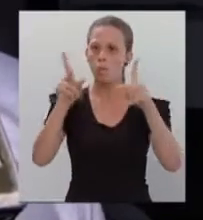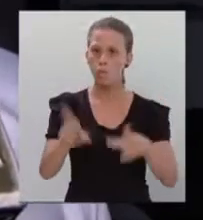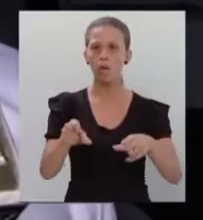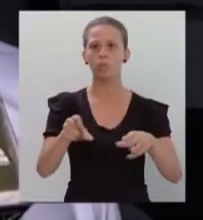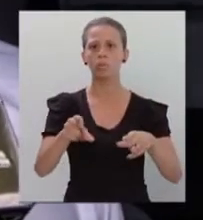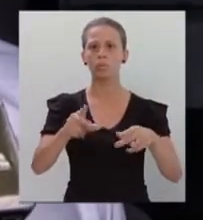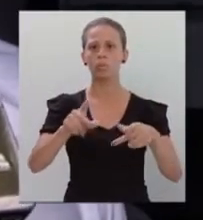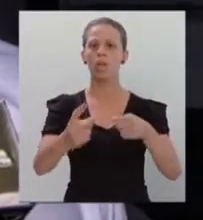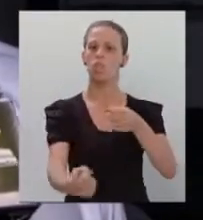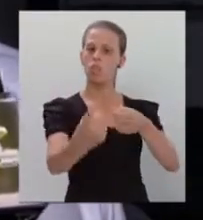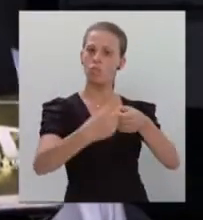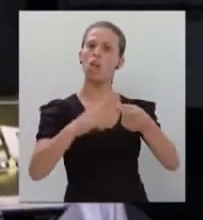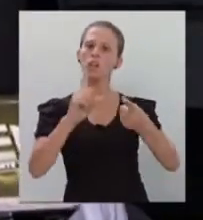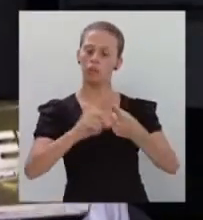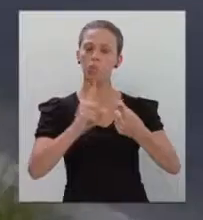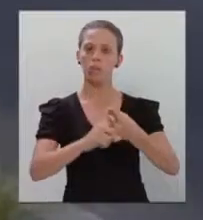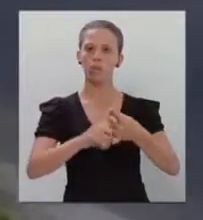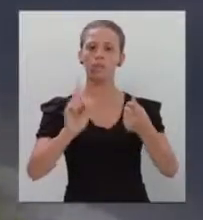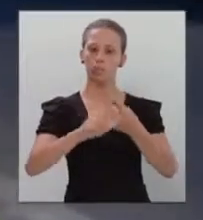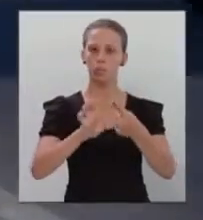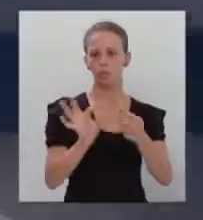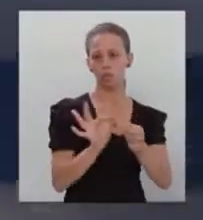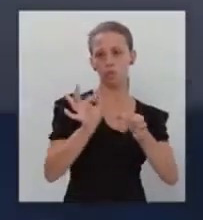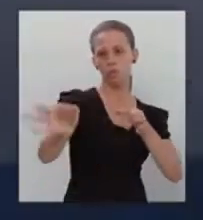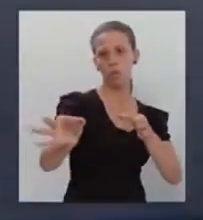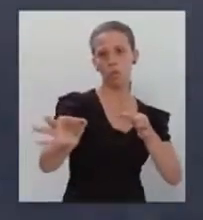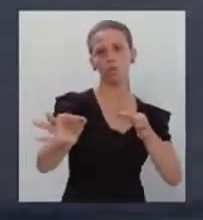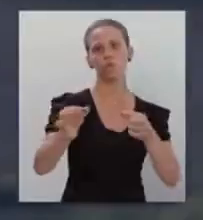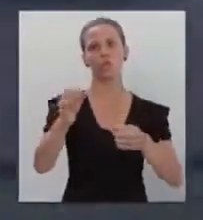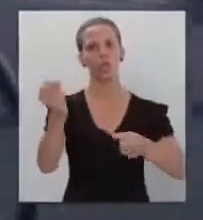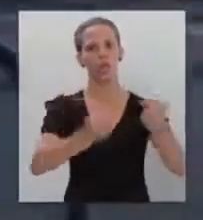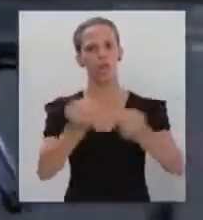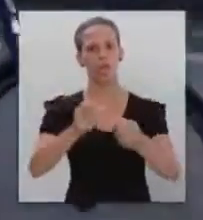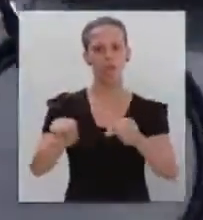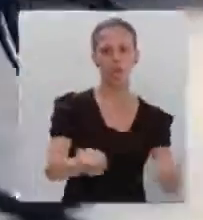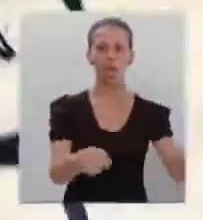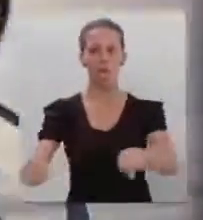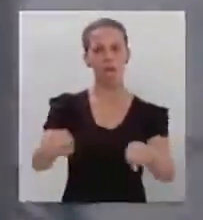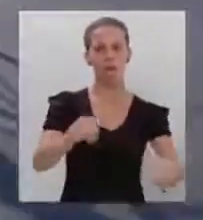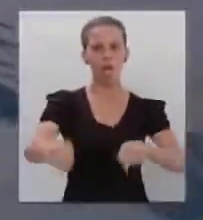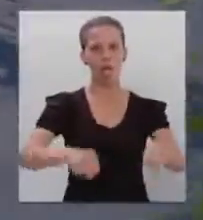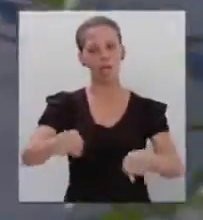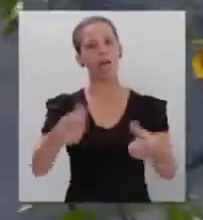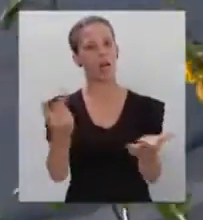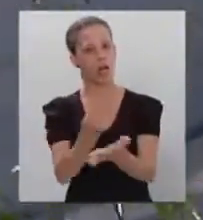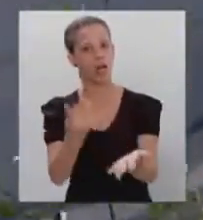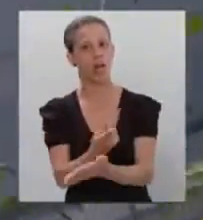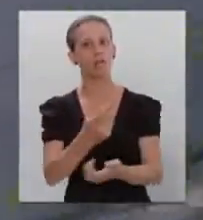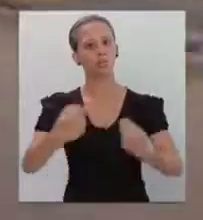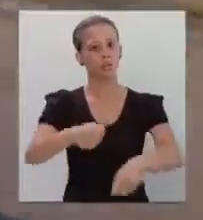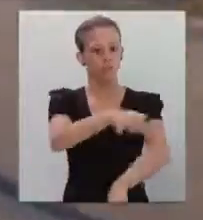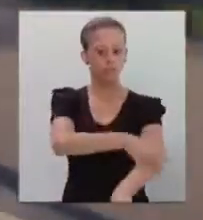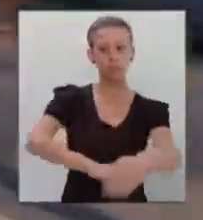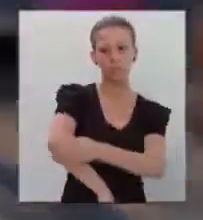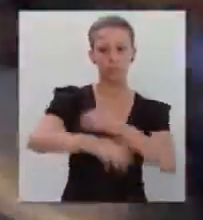Né, manter sempre distância dos veículos, não fazer malabarismo no trânsito. Usar os equipamentos de